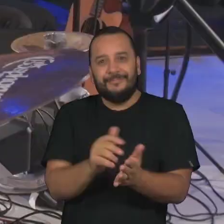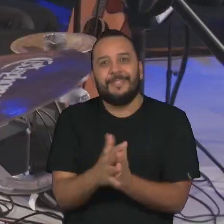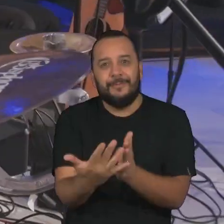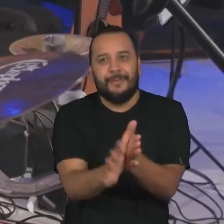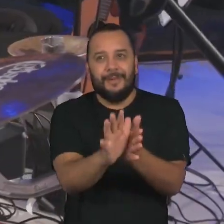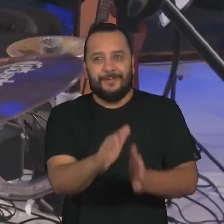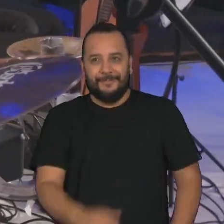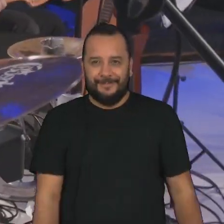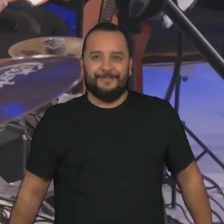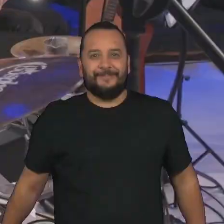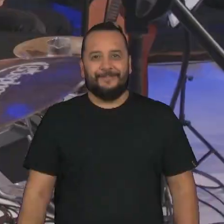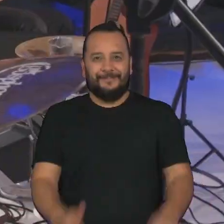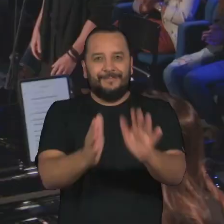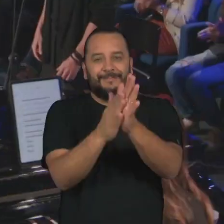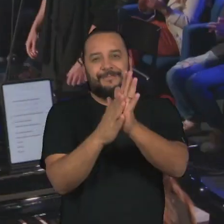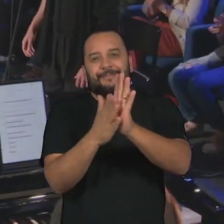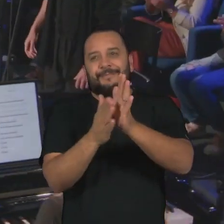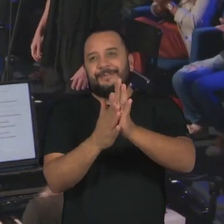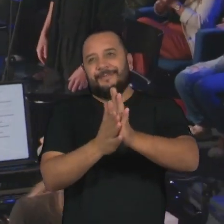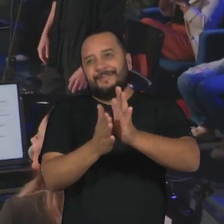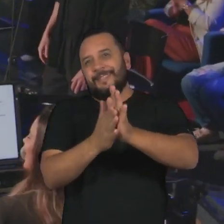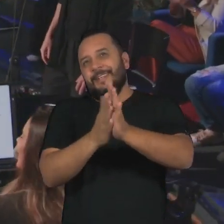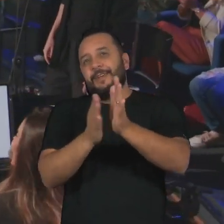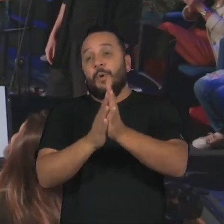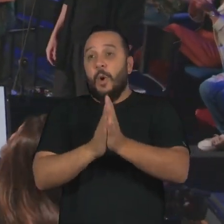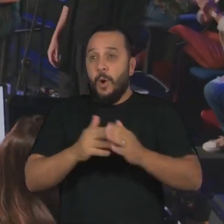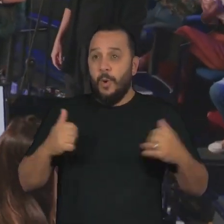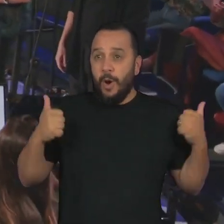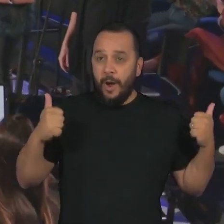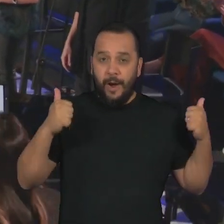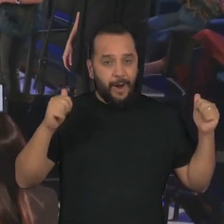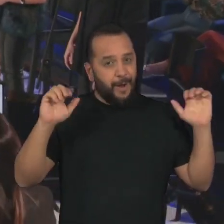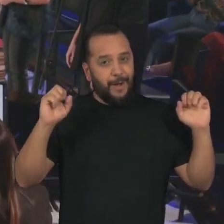oh, samba. Oba!